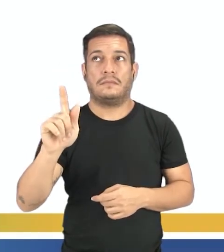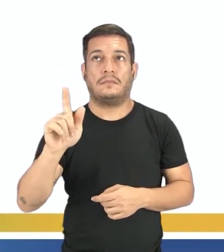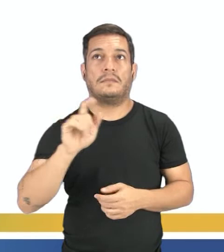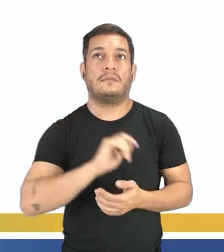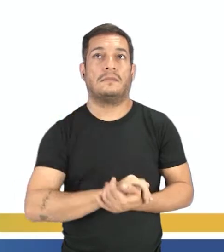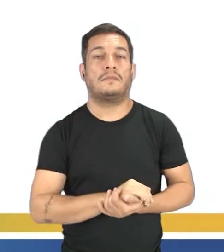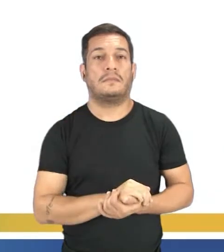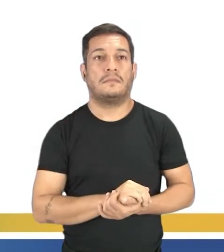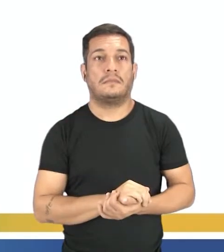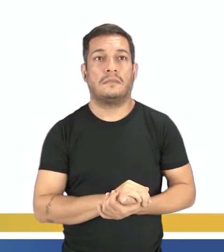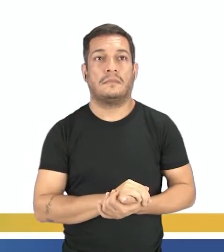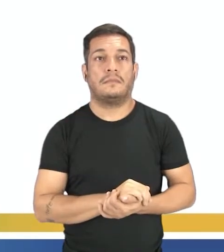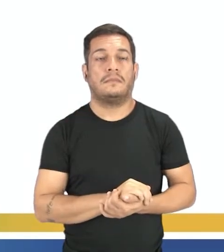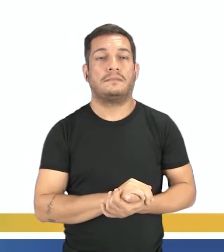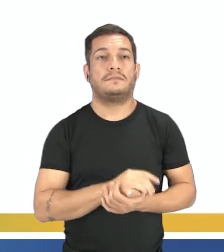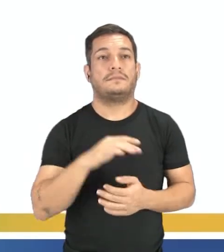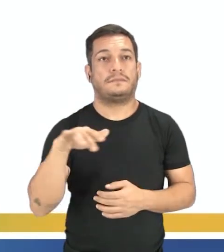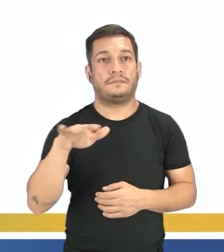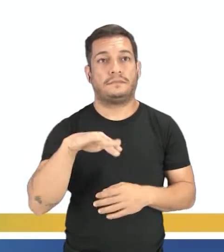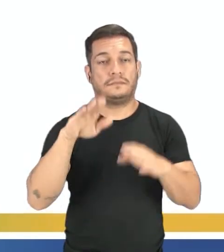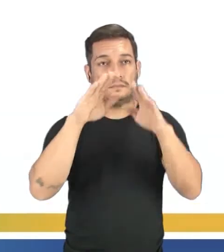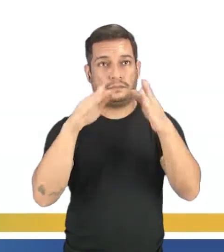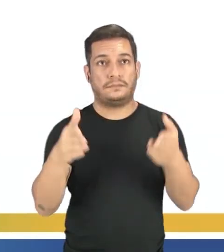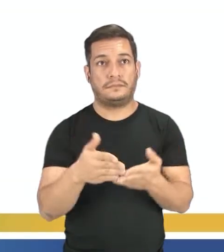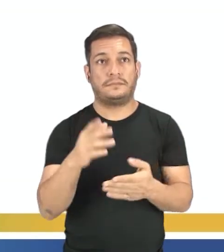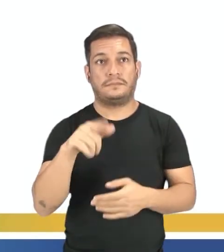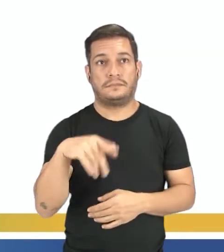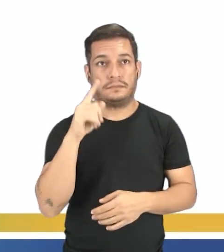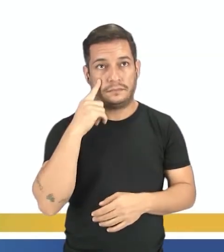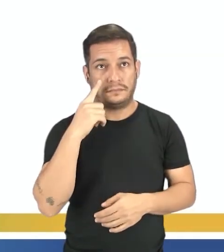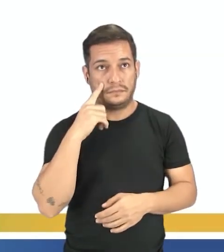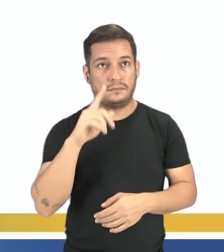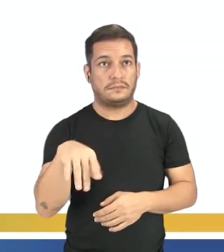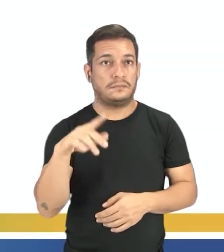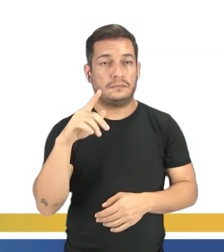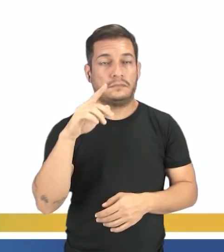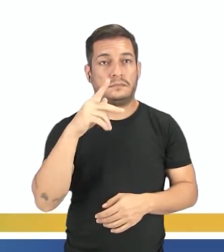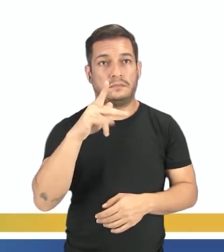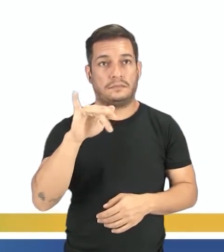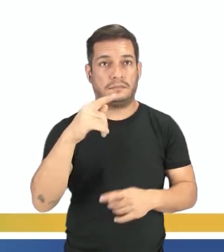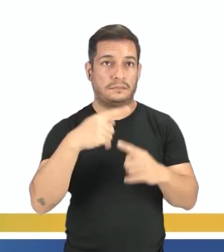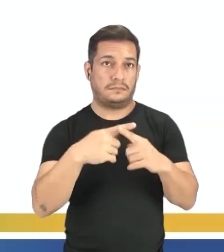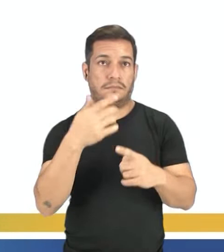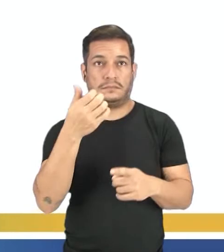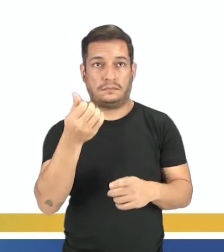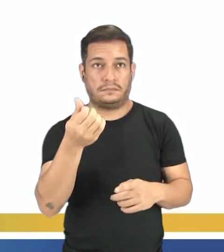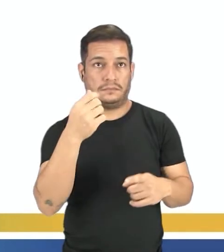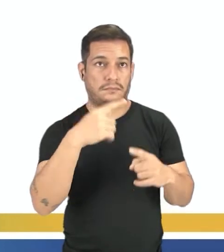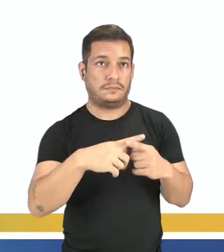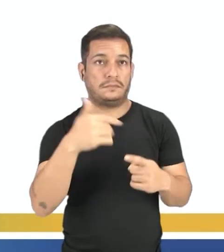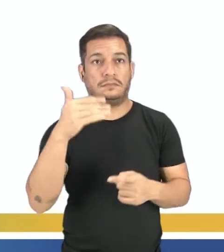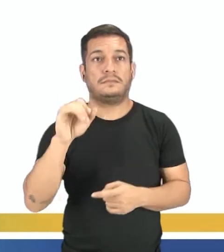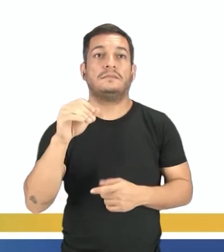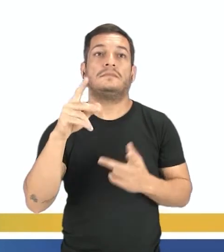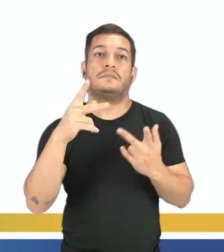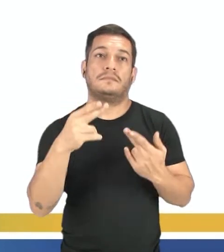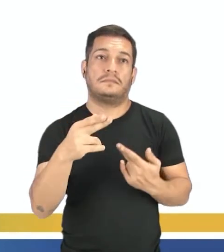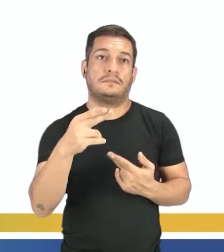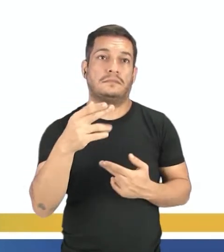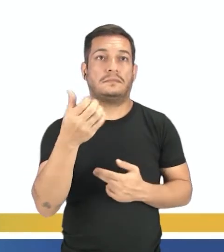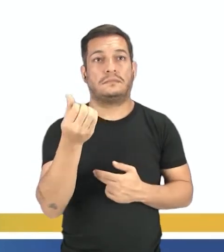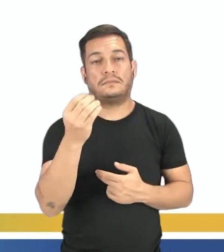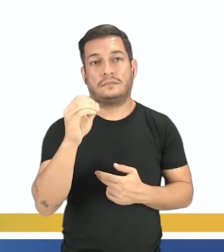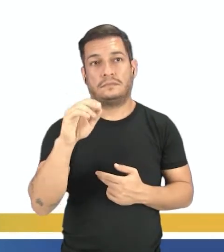10, né? Então, a área lateral vai ser feita a conta de π vezes 6 vezes 10,